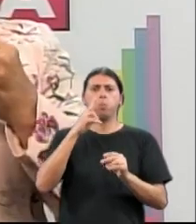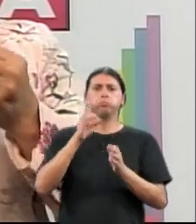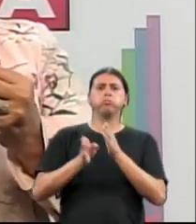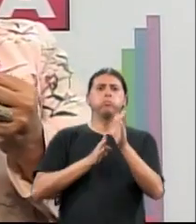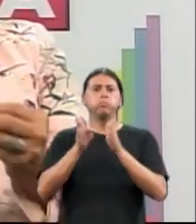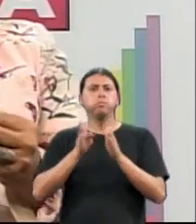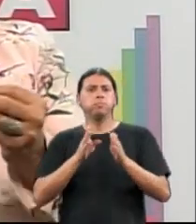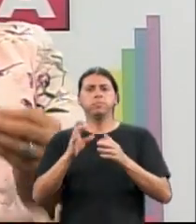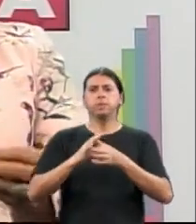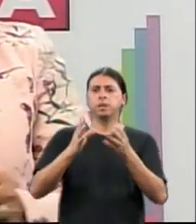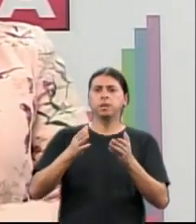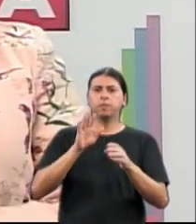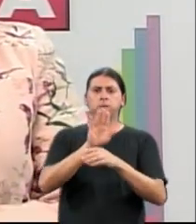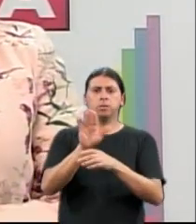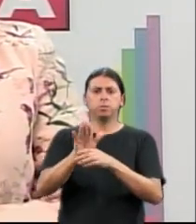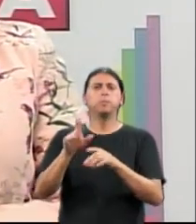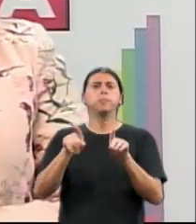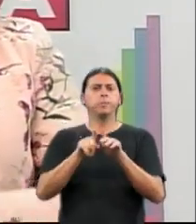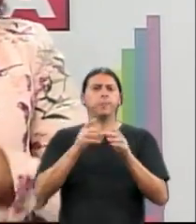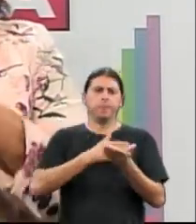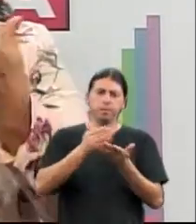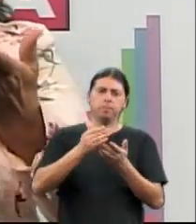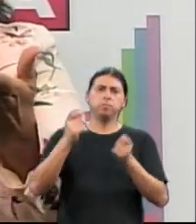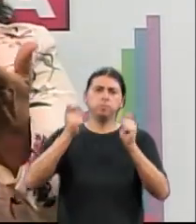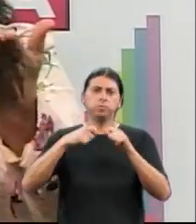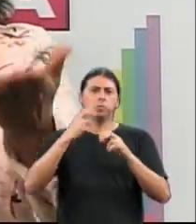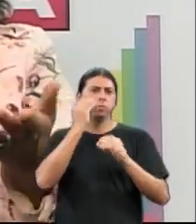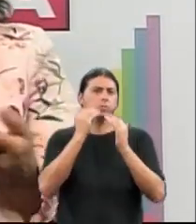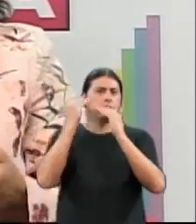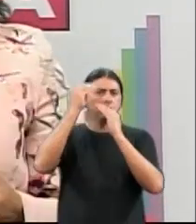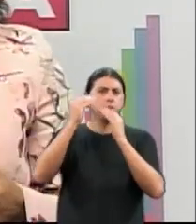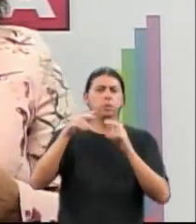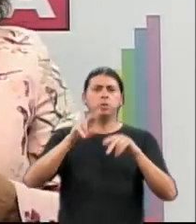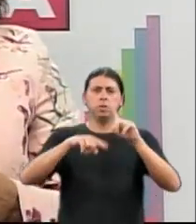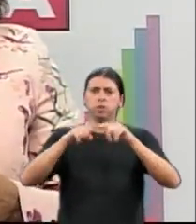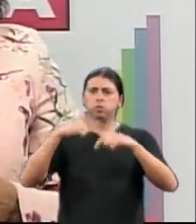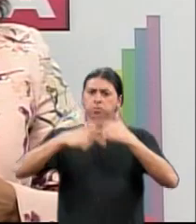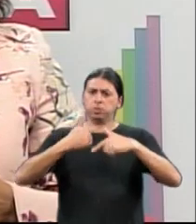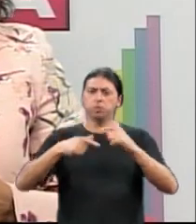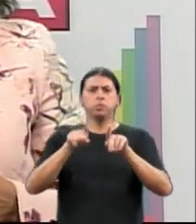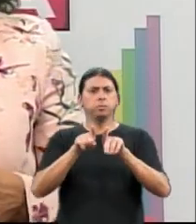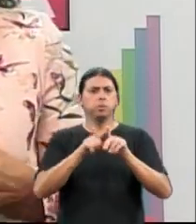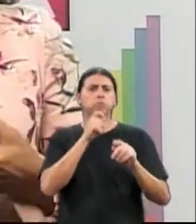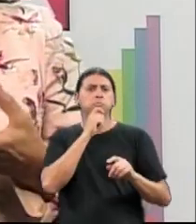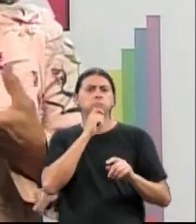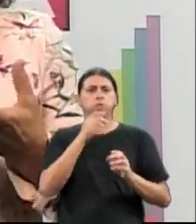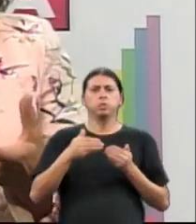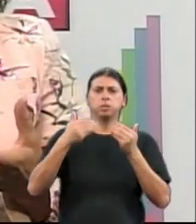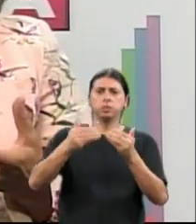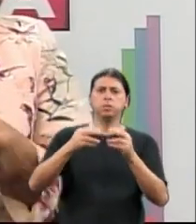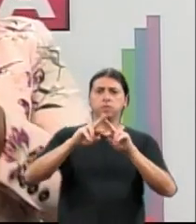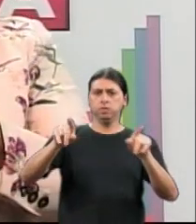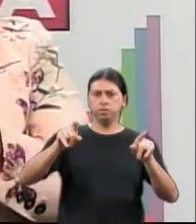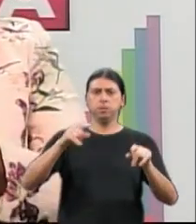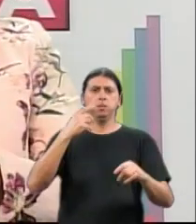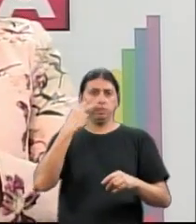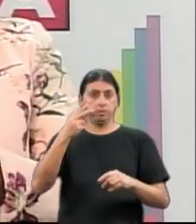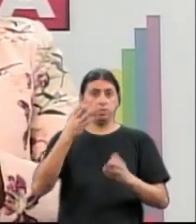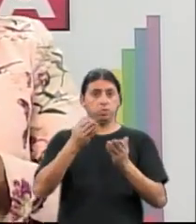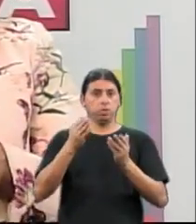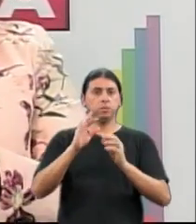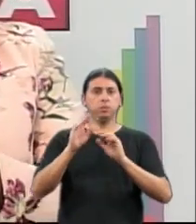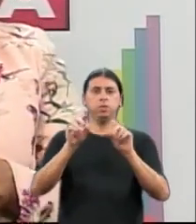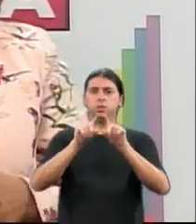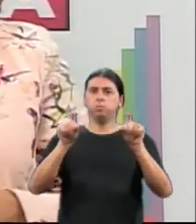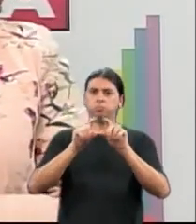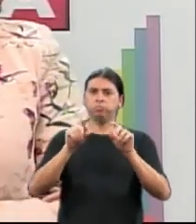das alternativas disponibilizadas. Além de iniciar a capacitação para o mercado de trabalho, ele traz ainda um diferencial.